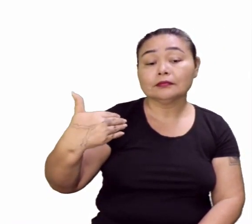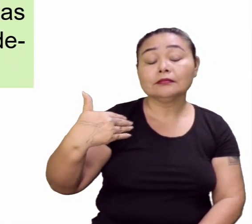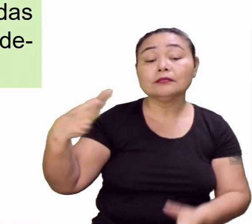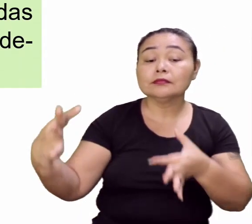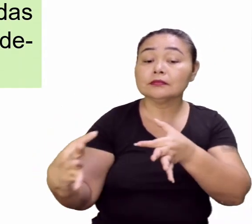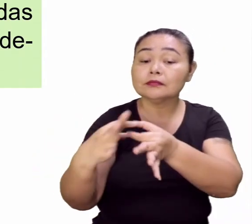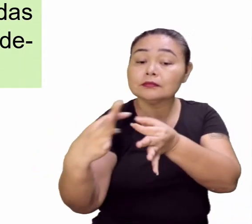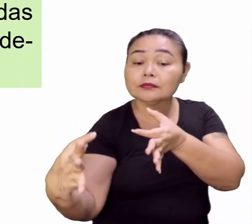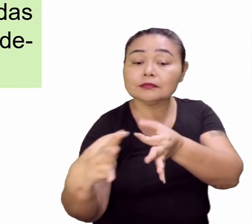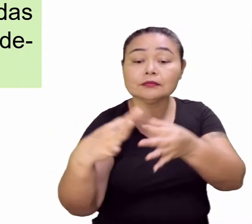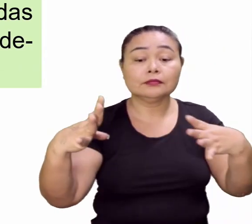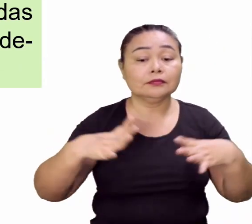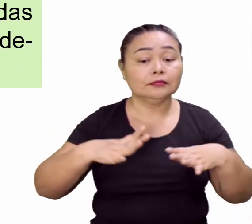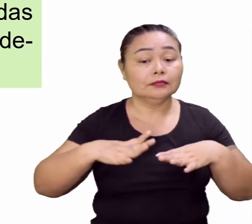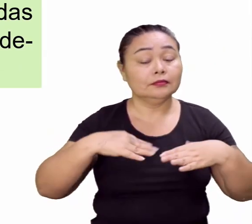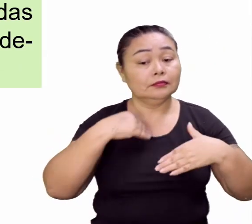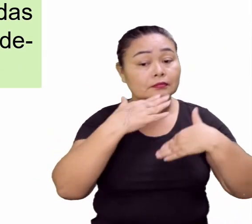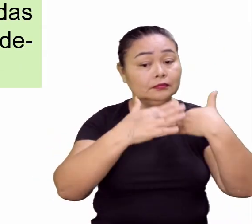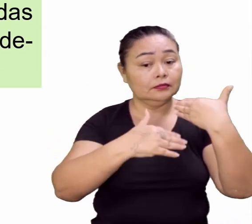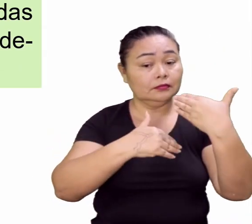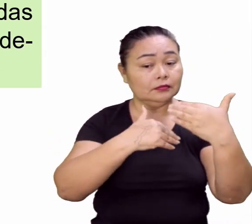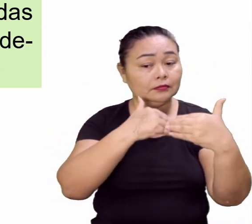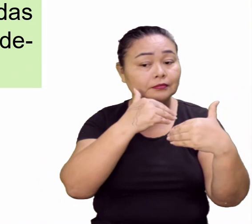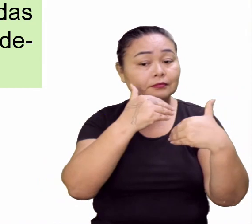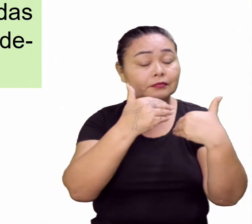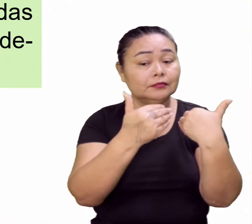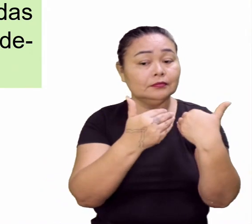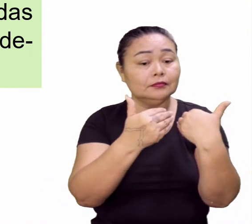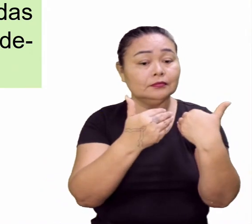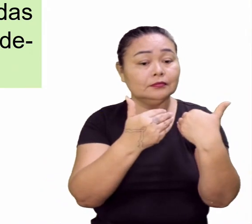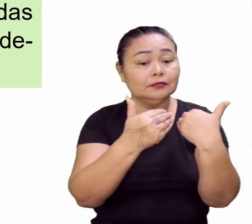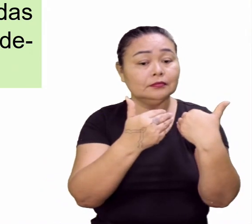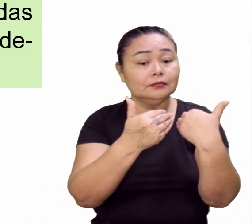A partir da unificação, as cidades começam a utilizar